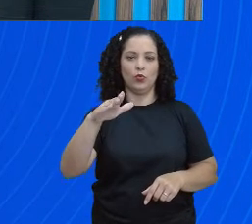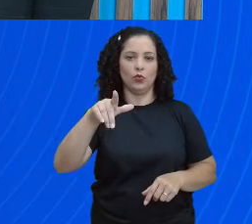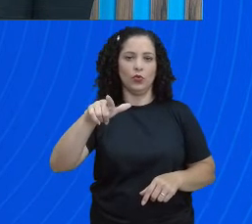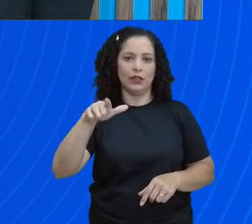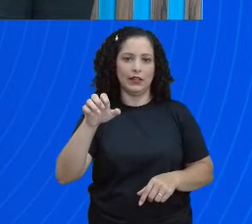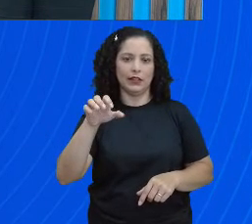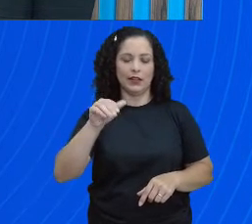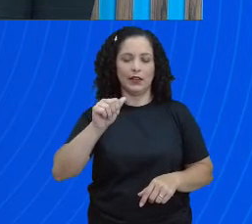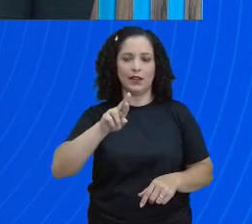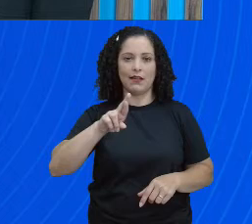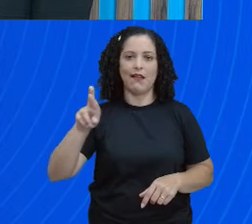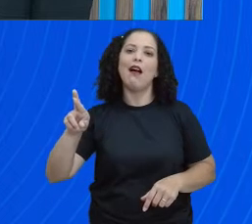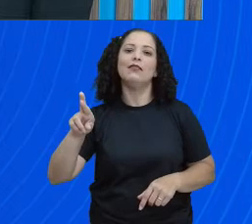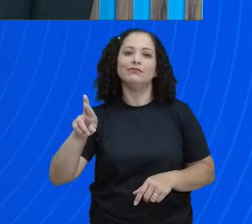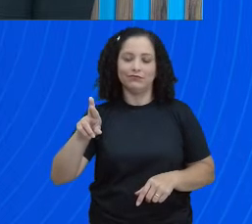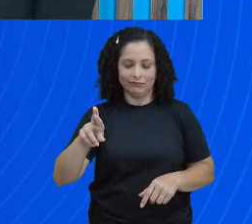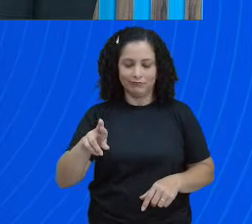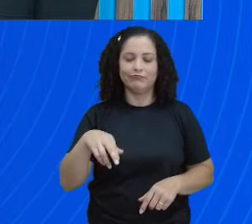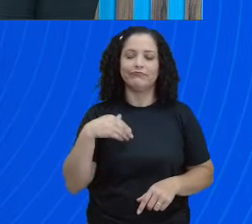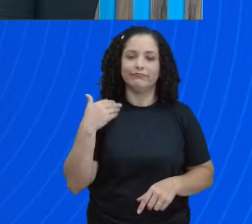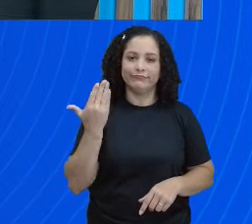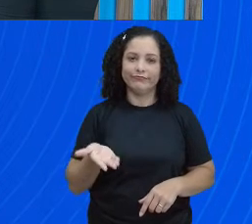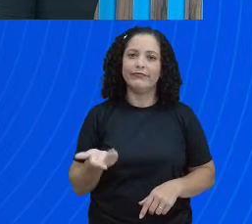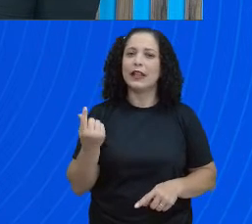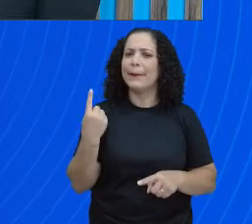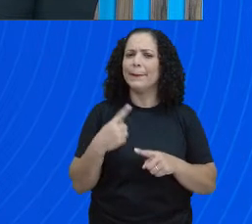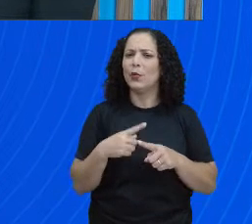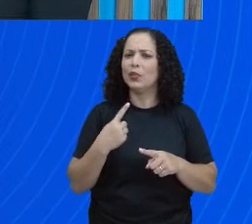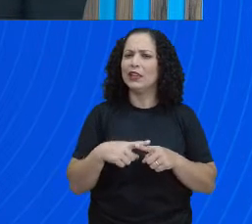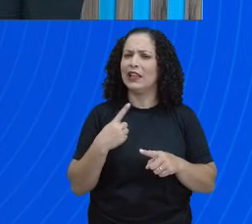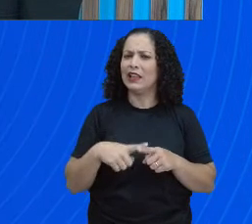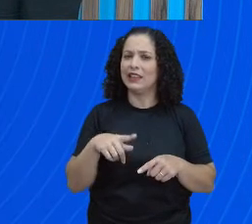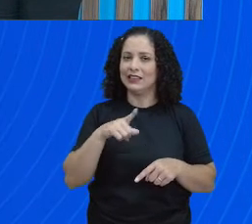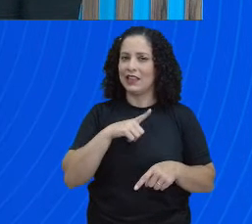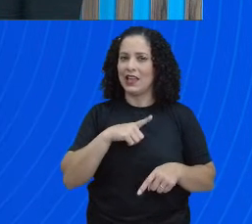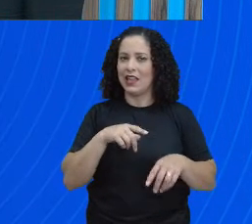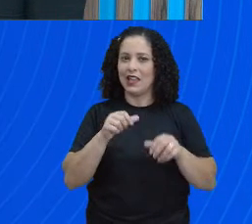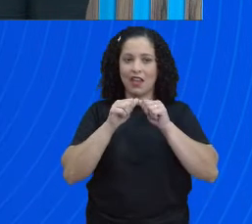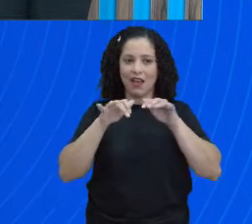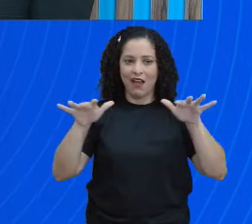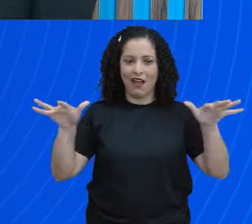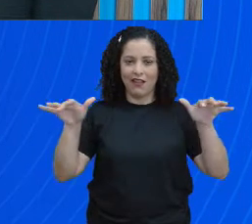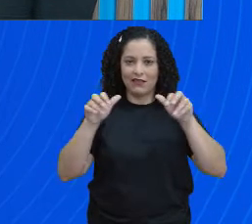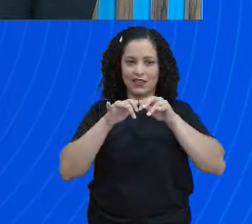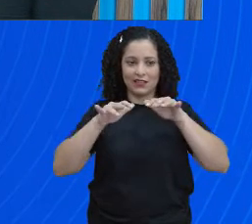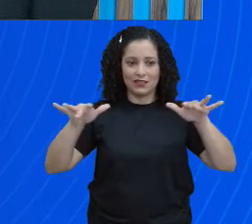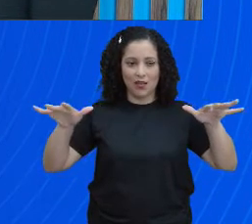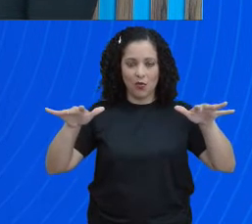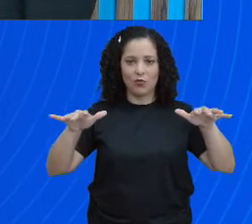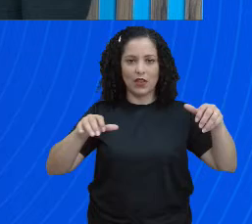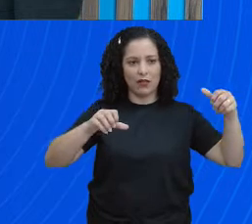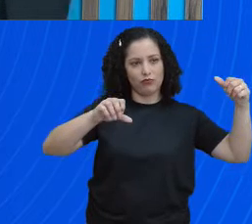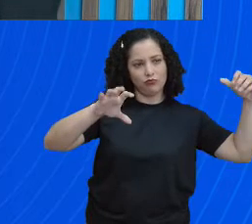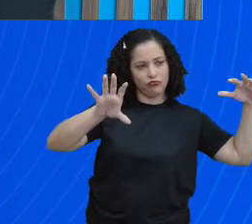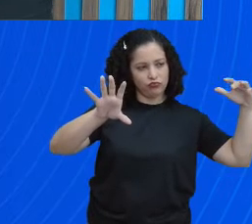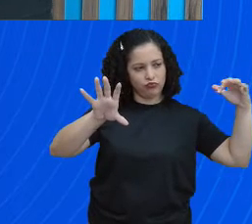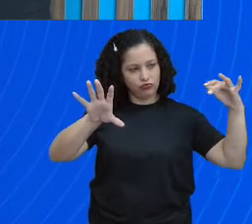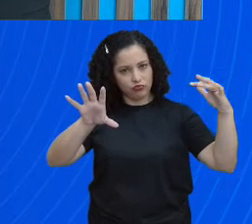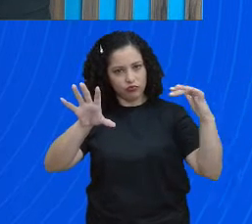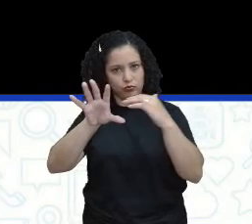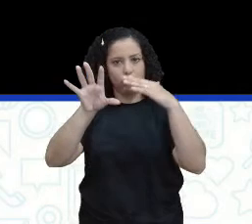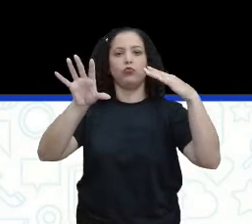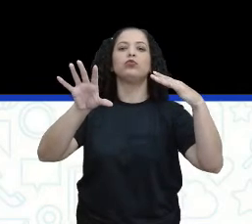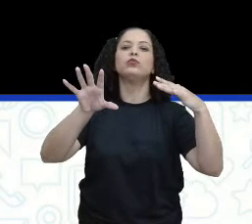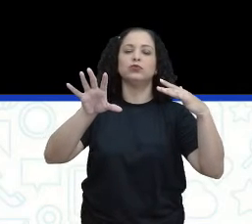energia é liberada em forma de calor por conta de radiação que foi bombardeada aí, esse átomo